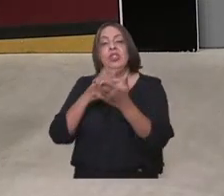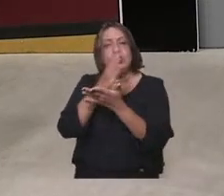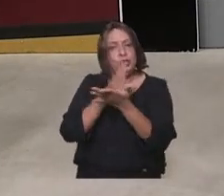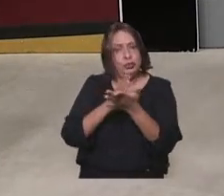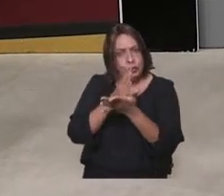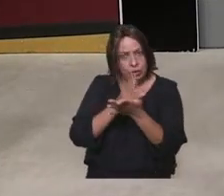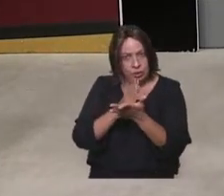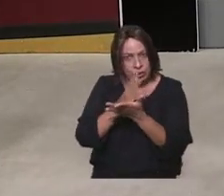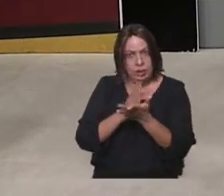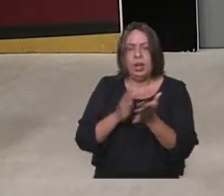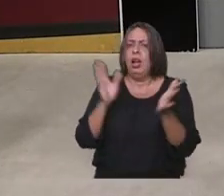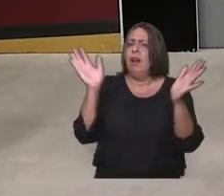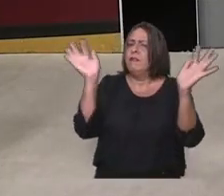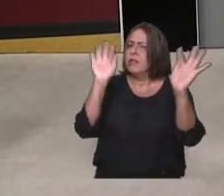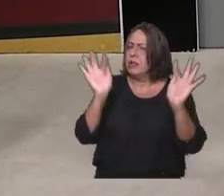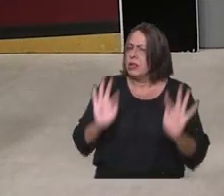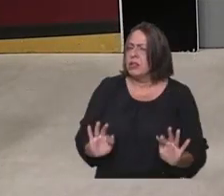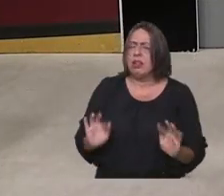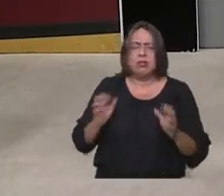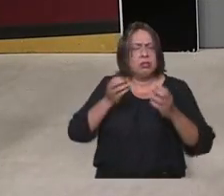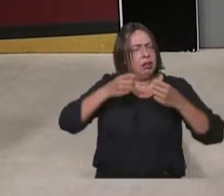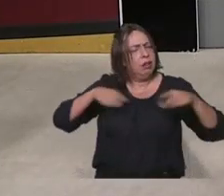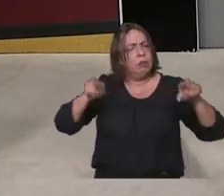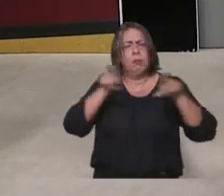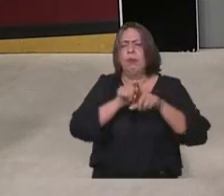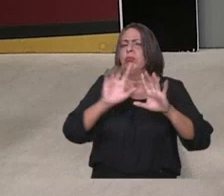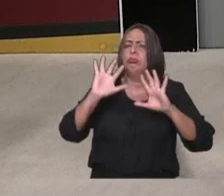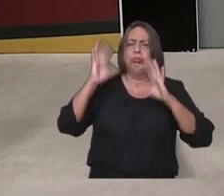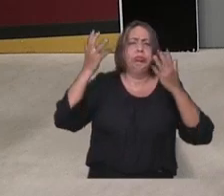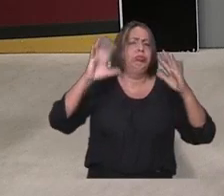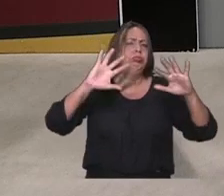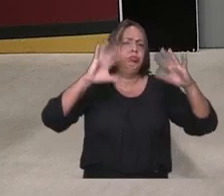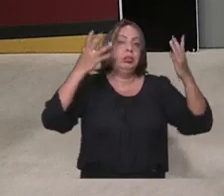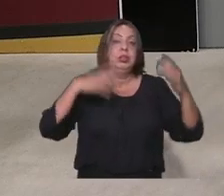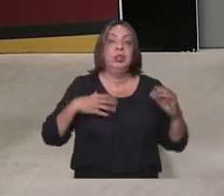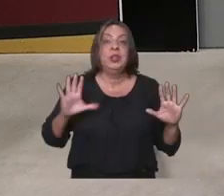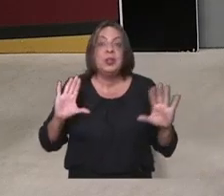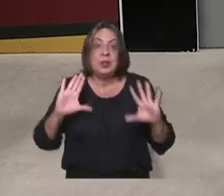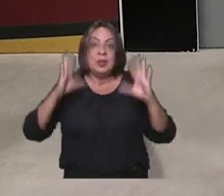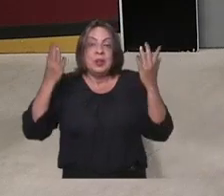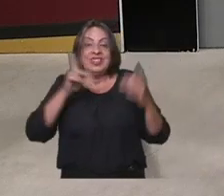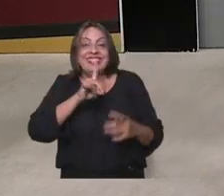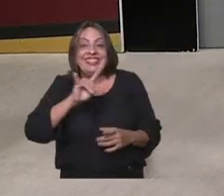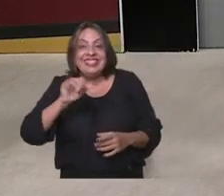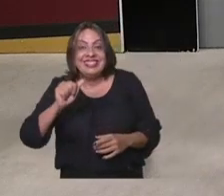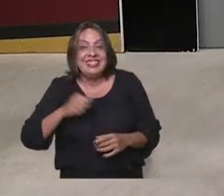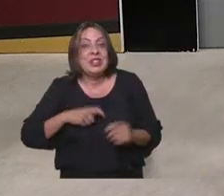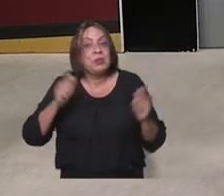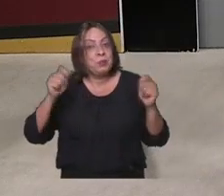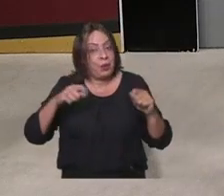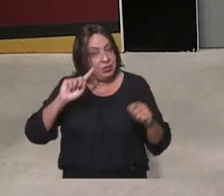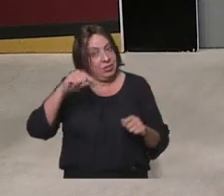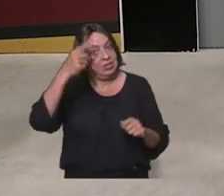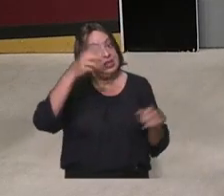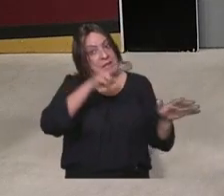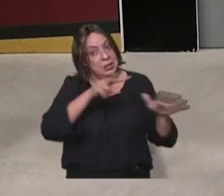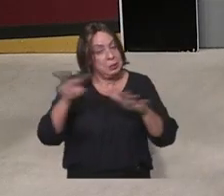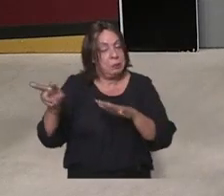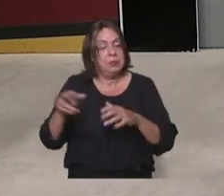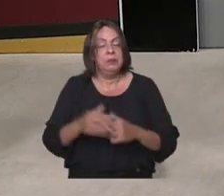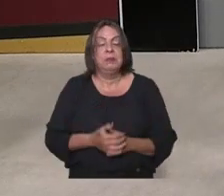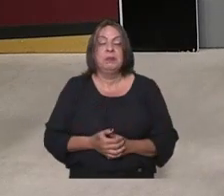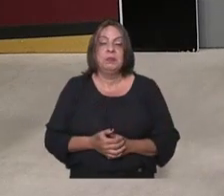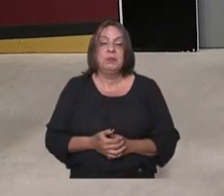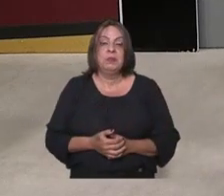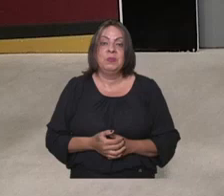não divide a alegria, comemorem muito. Falando em comemorar, se hoje não for o seu dia de comemorar, pode ser semana que vem, então...